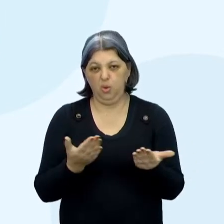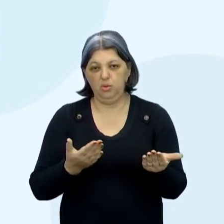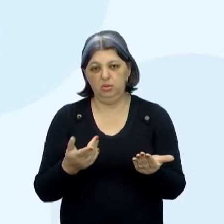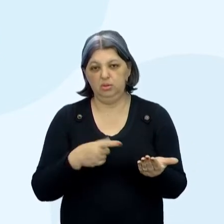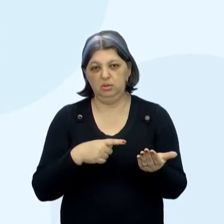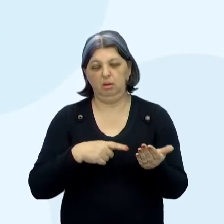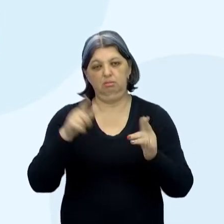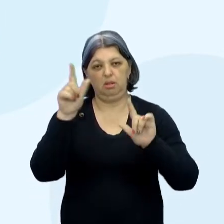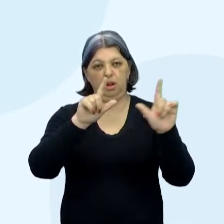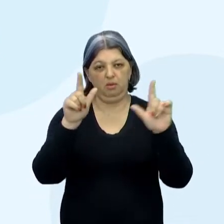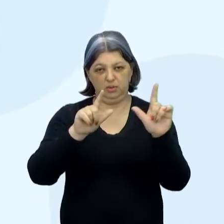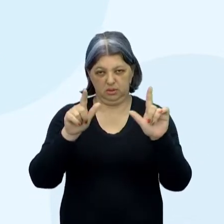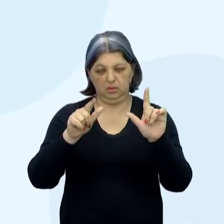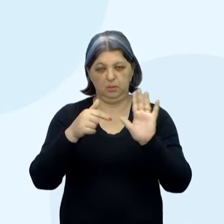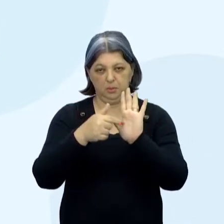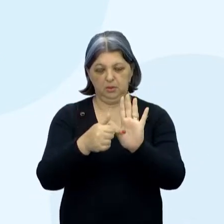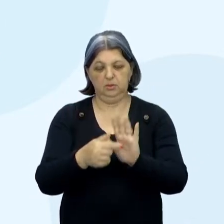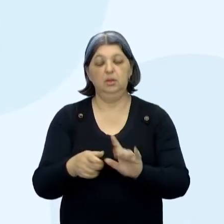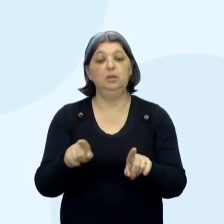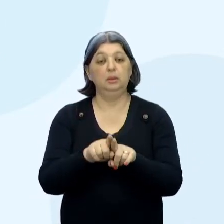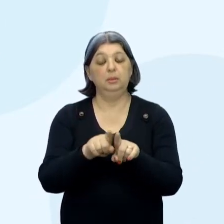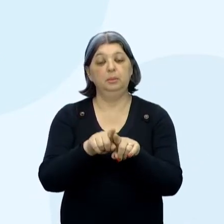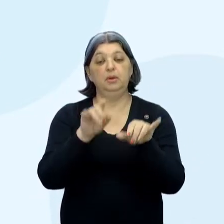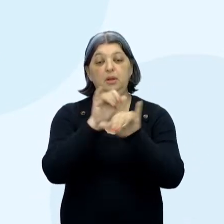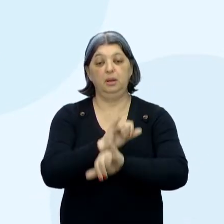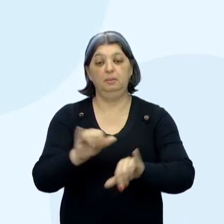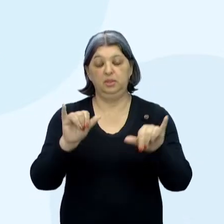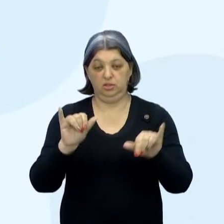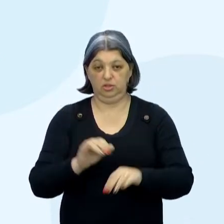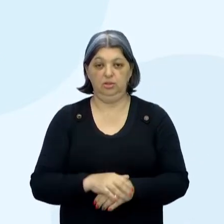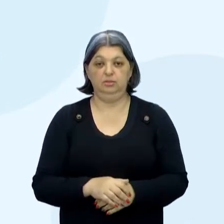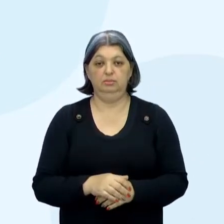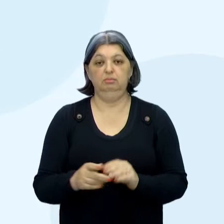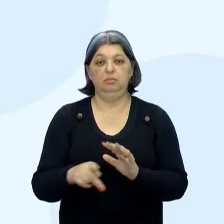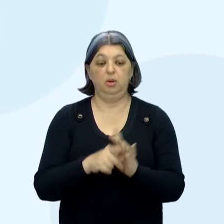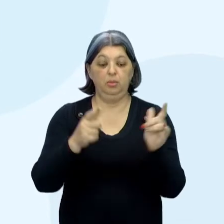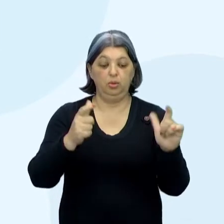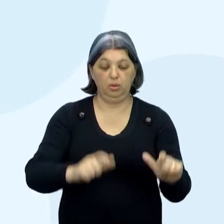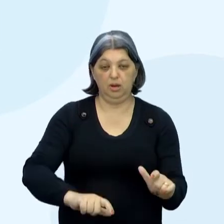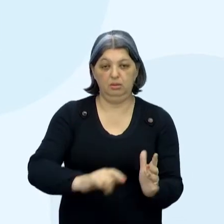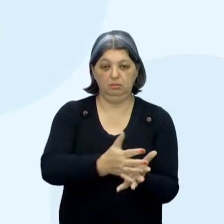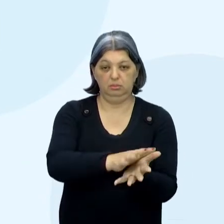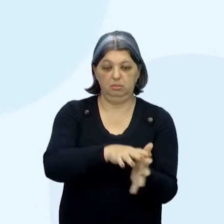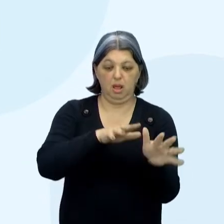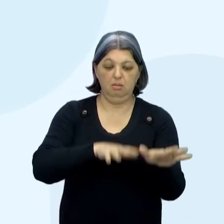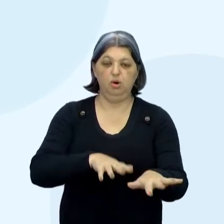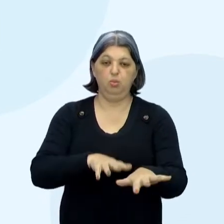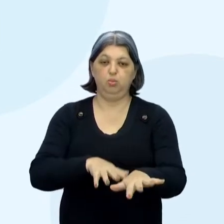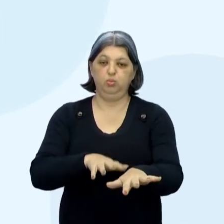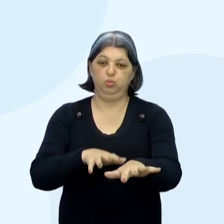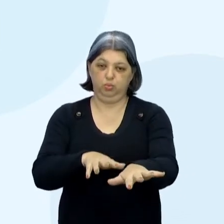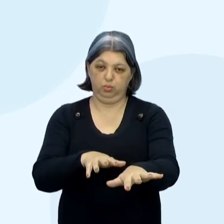nas televisões e na mídia, tá? Com os sambódromos, com